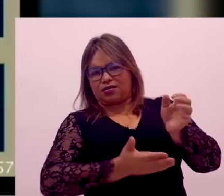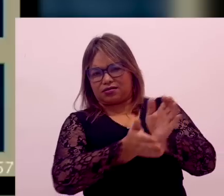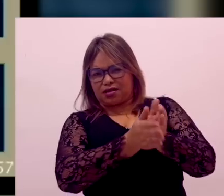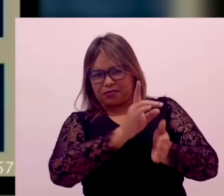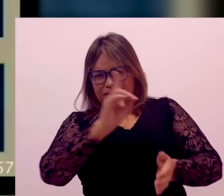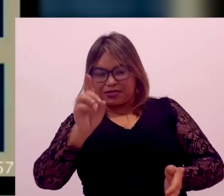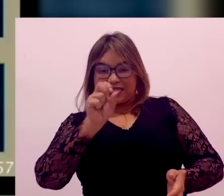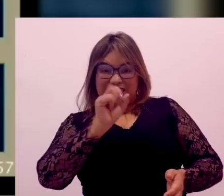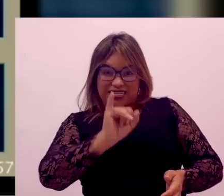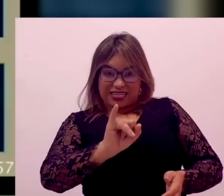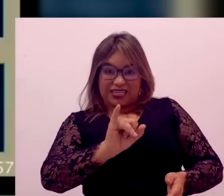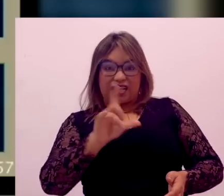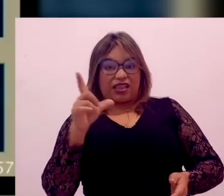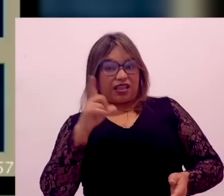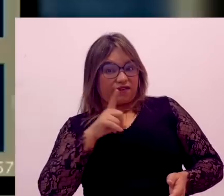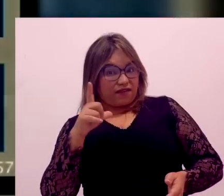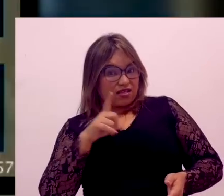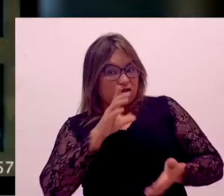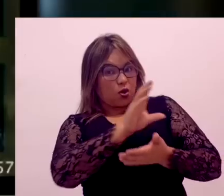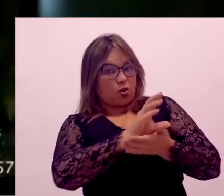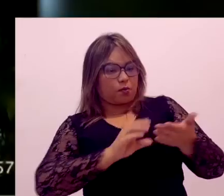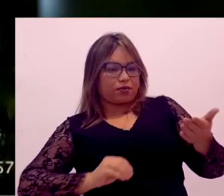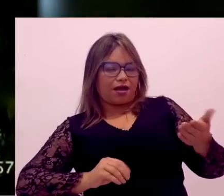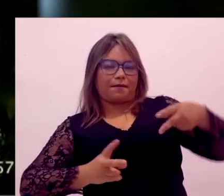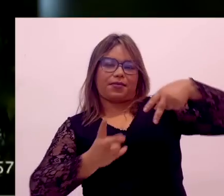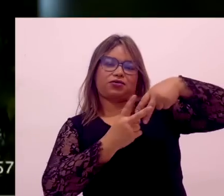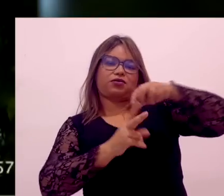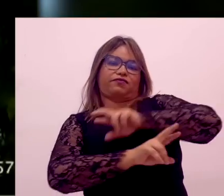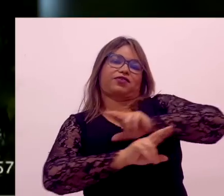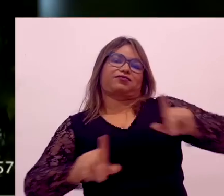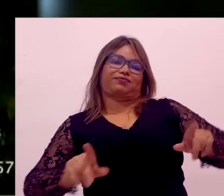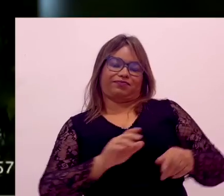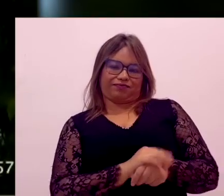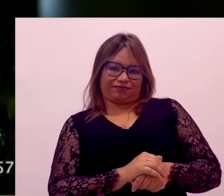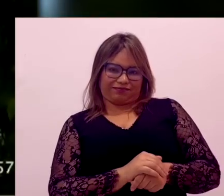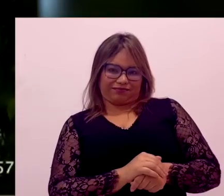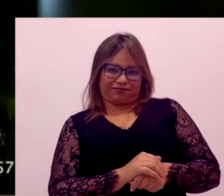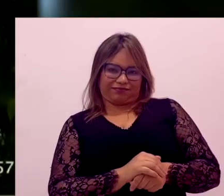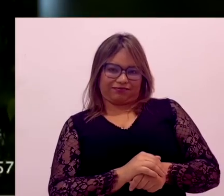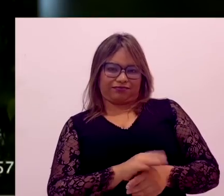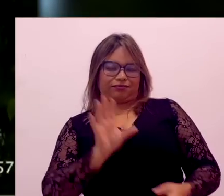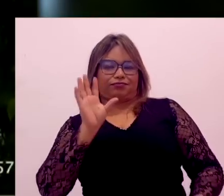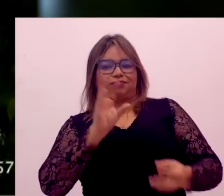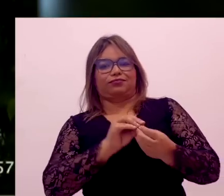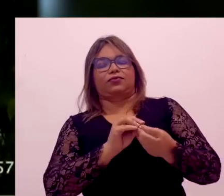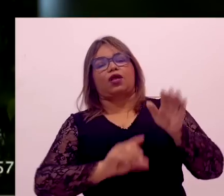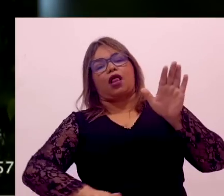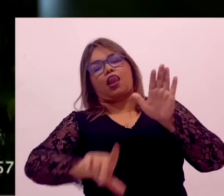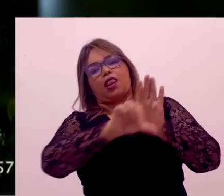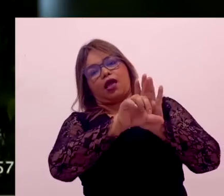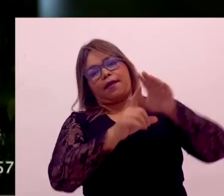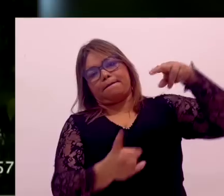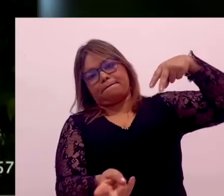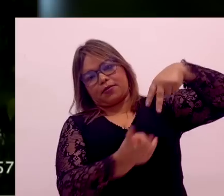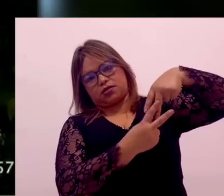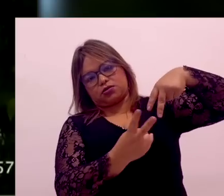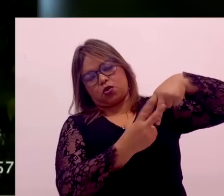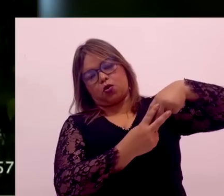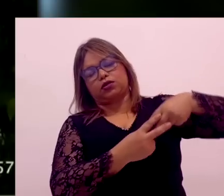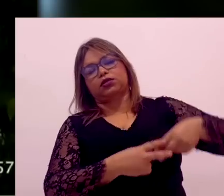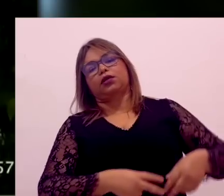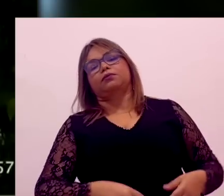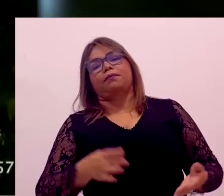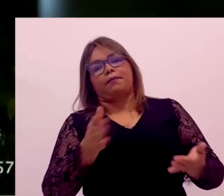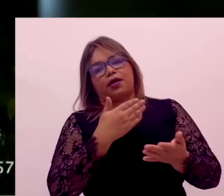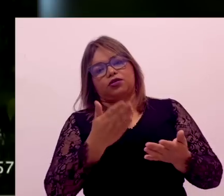coisa. Resumo de Lei Maçônica, página 207 a 209. Então por que a Bíblia está lá? Como um